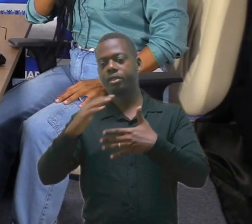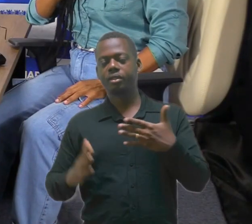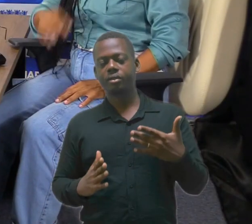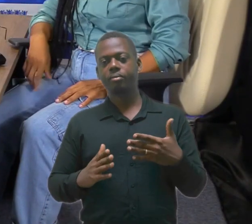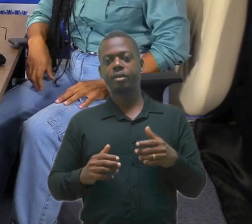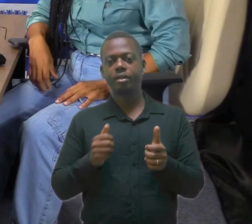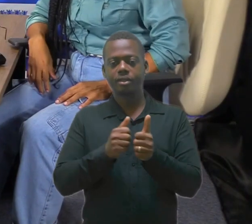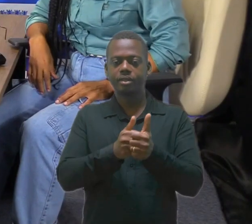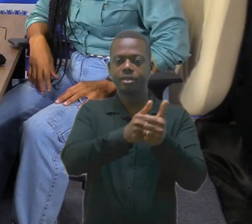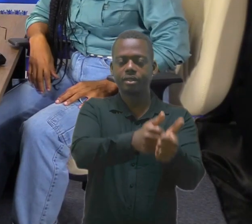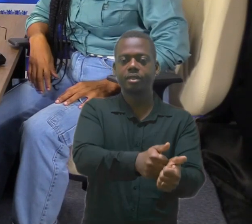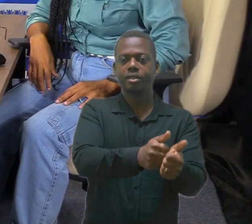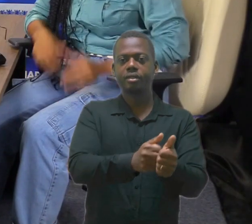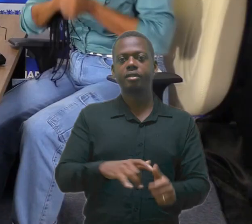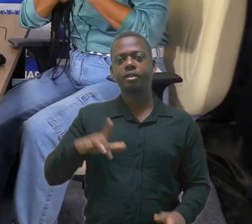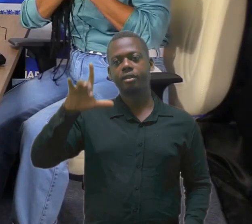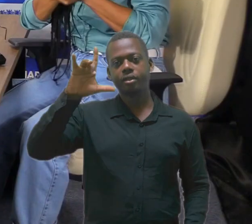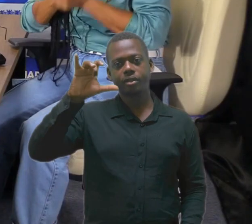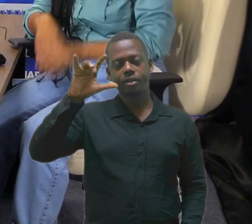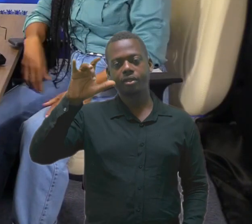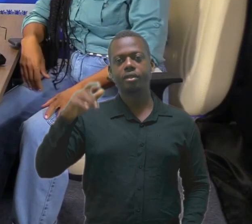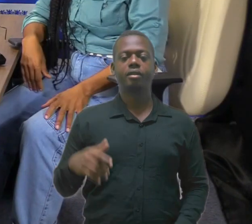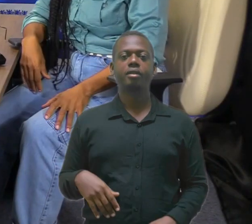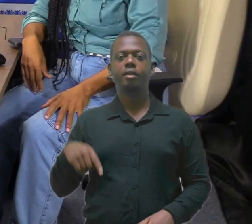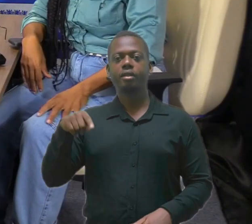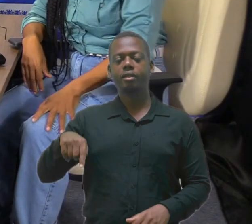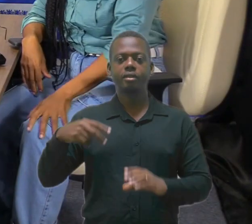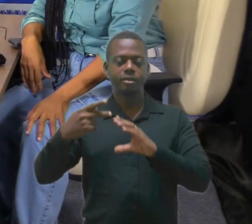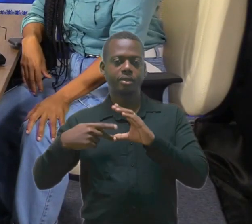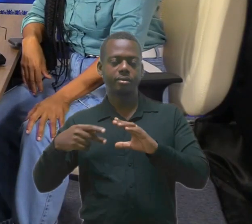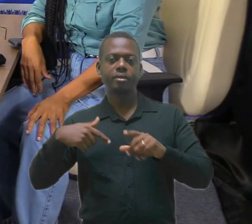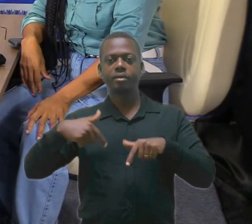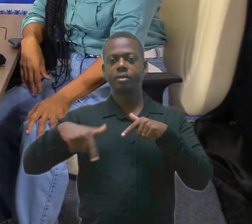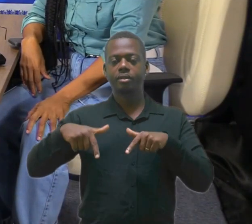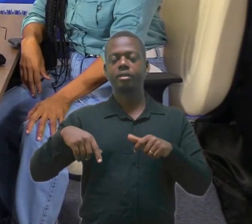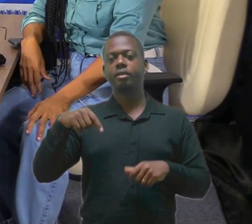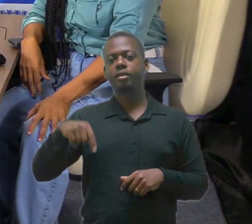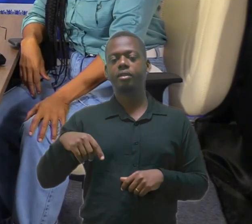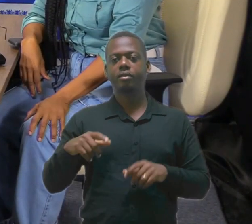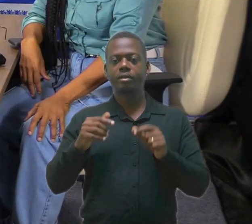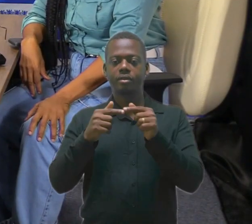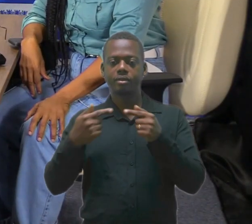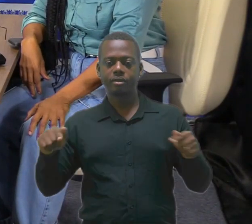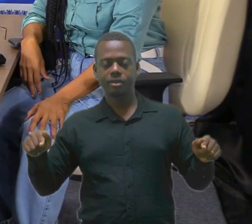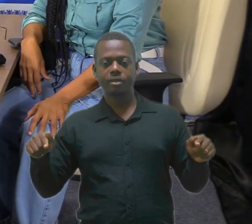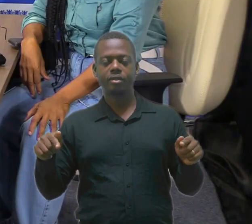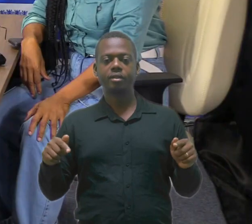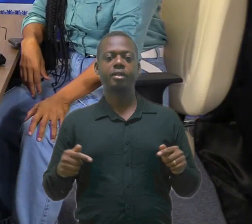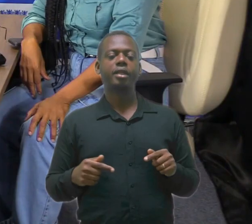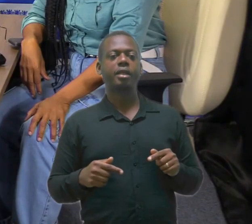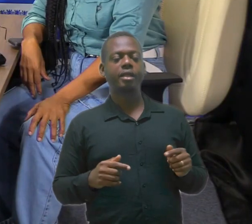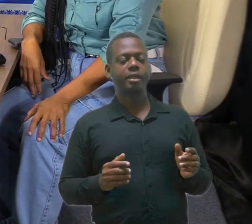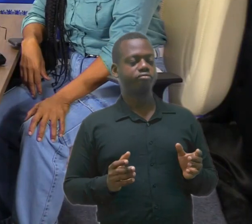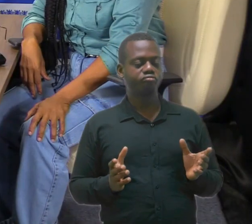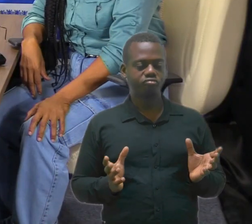Libras. Então, segue lá a Tati também no Instagram. Ela está aqui fazendo um trabalho aqui na Câmara Municipal. E eu vou encerrar com essa frase, que Libras é mais